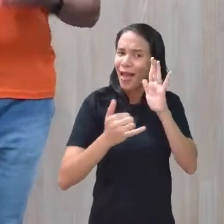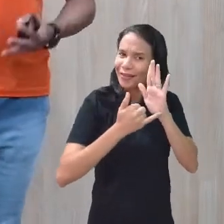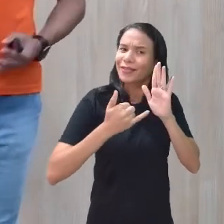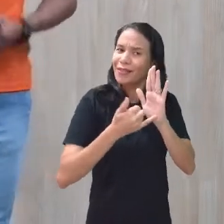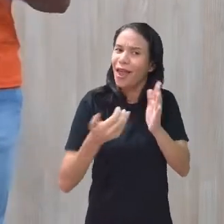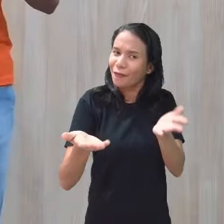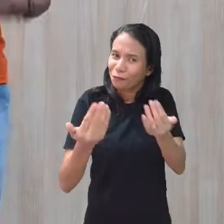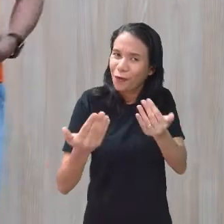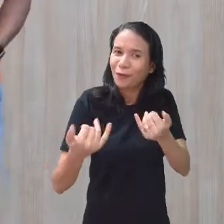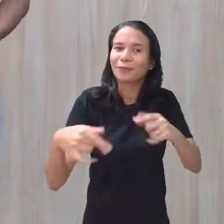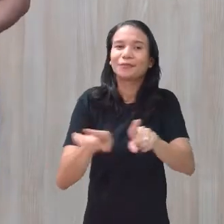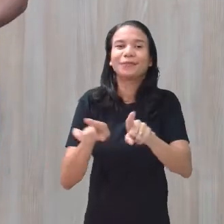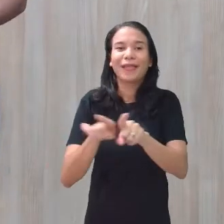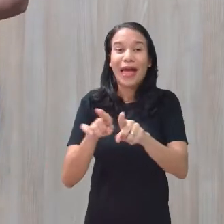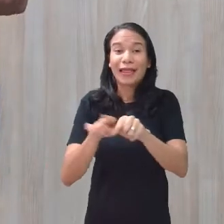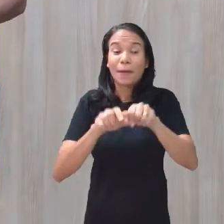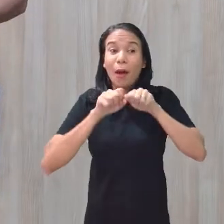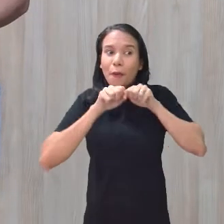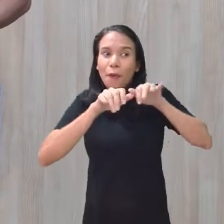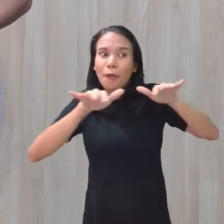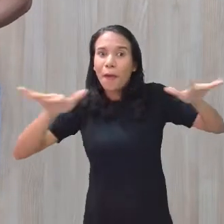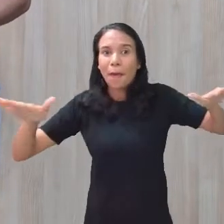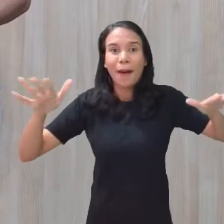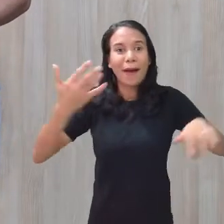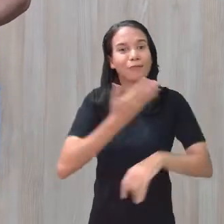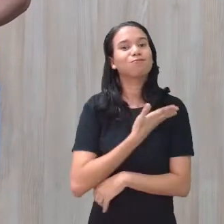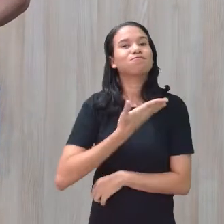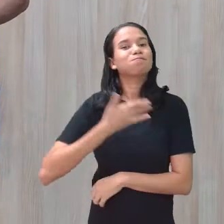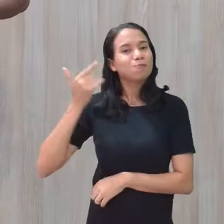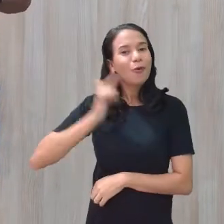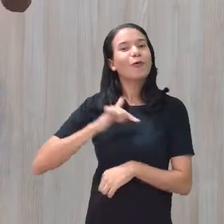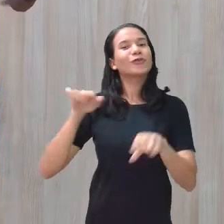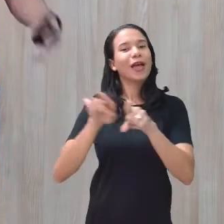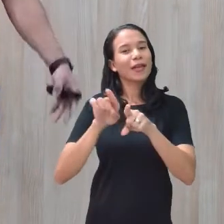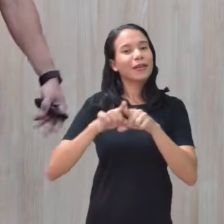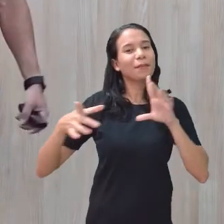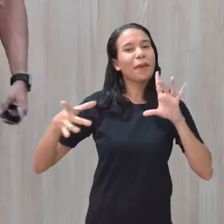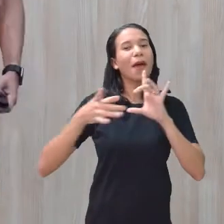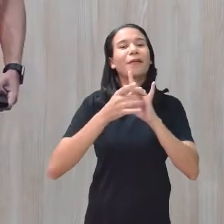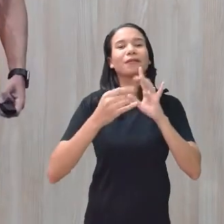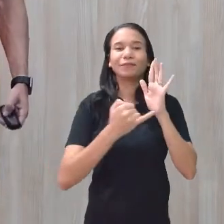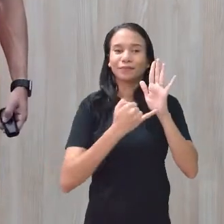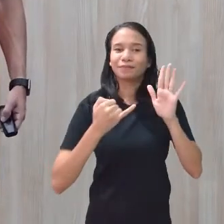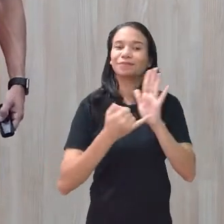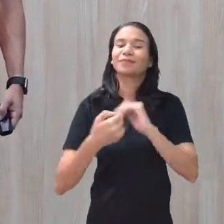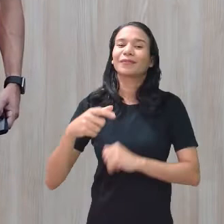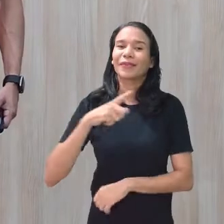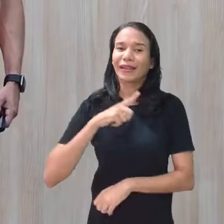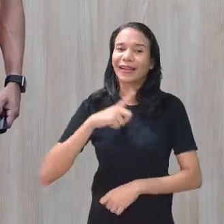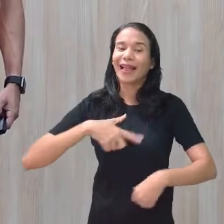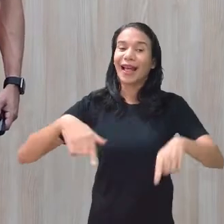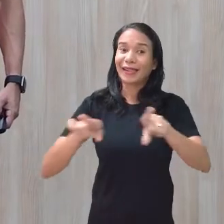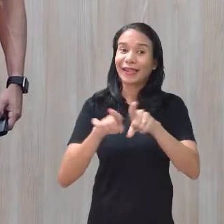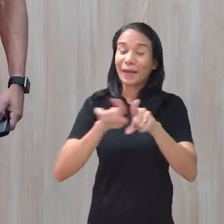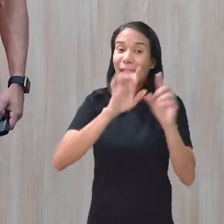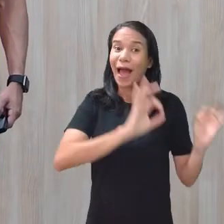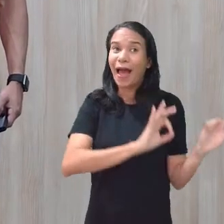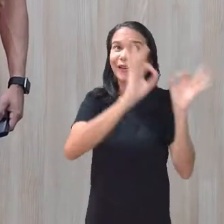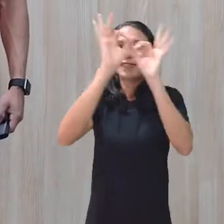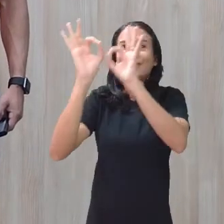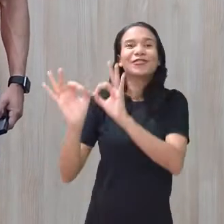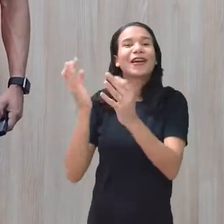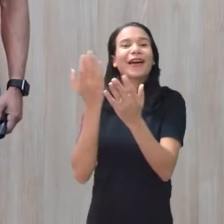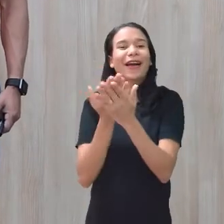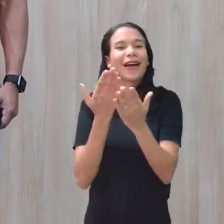já é inscrito, compartilhe aí com os seus amigos, para que eles possam se inscrever no nosso canal e lá também assistir às